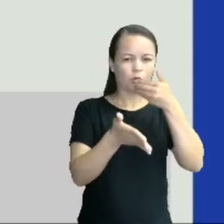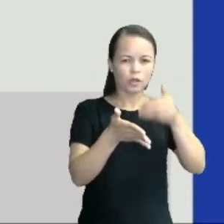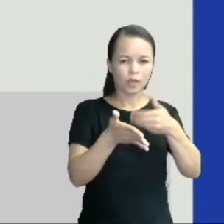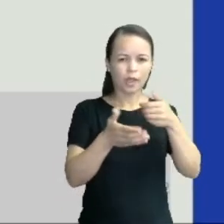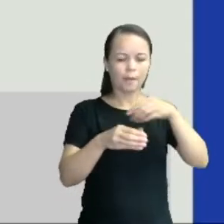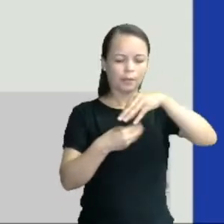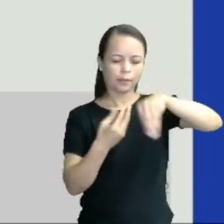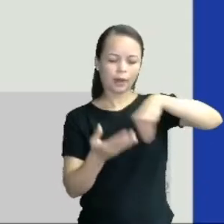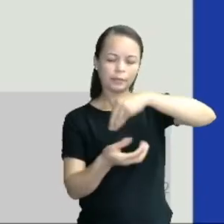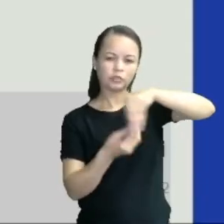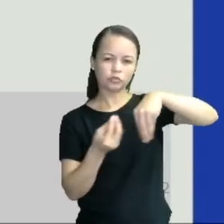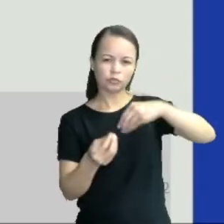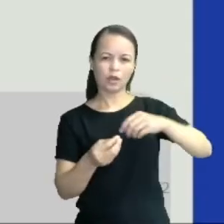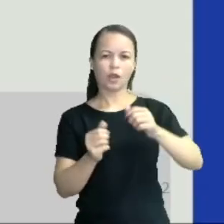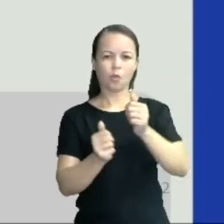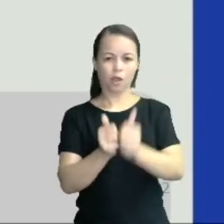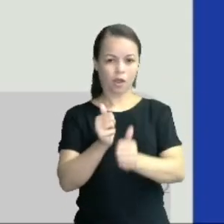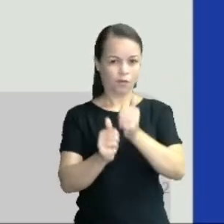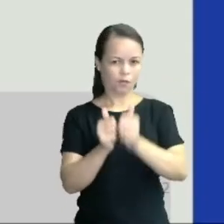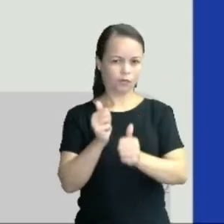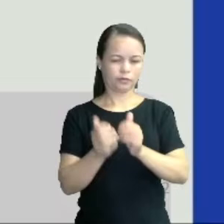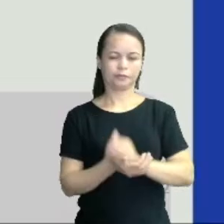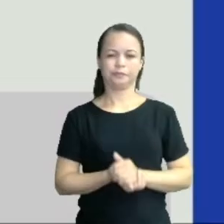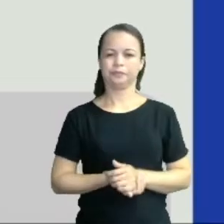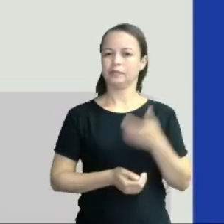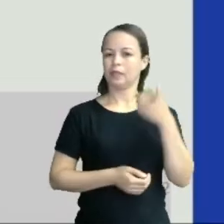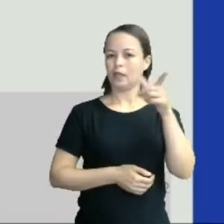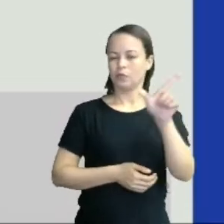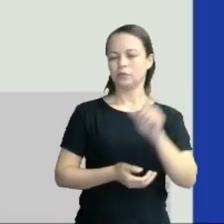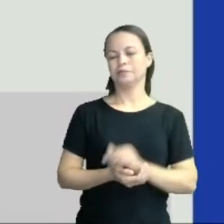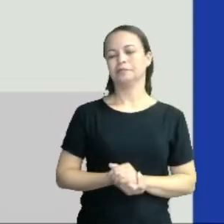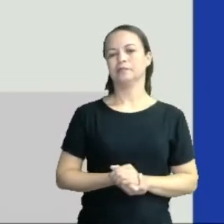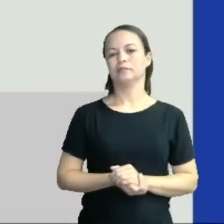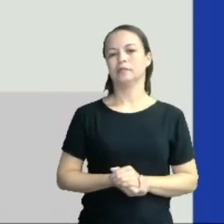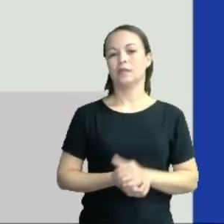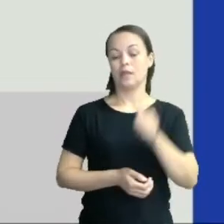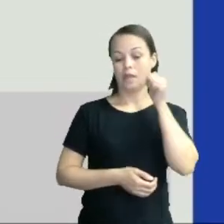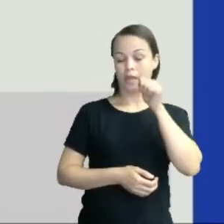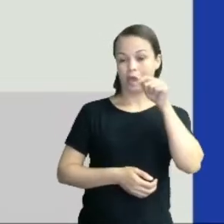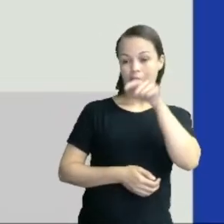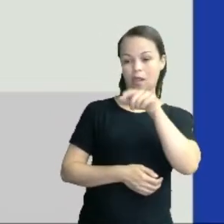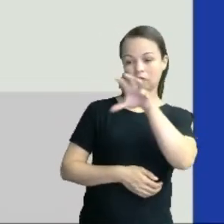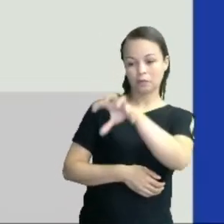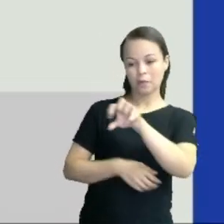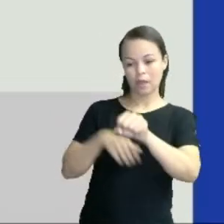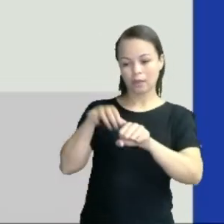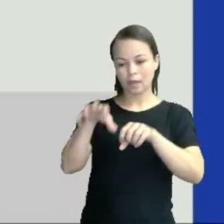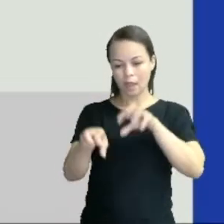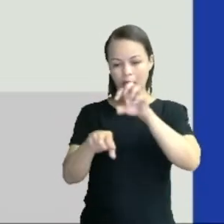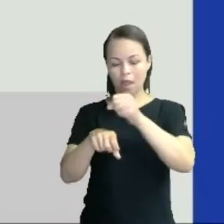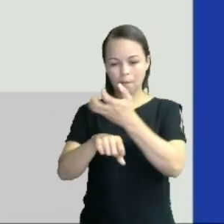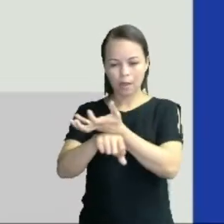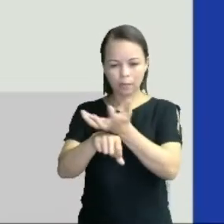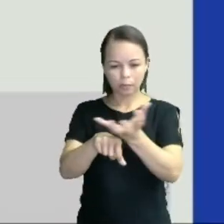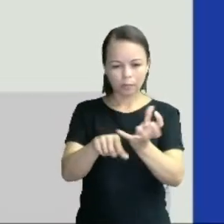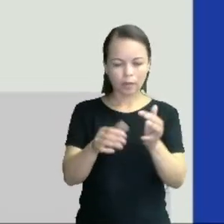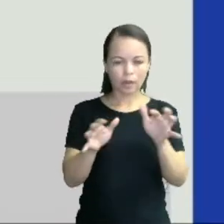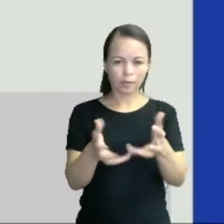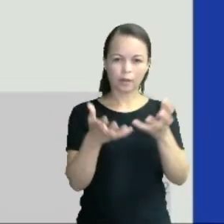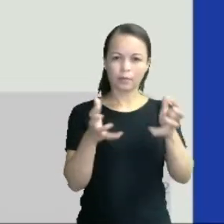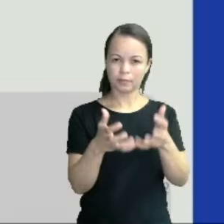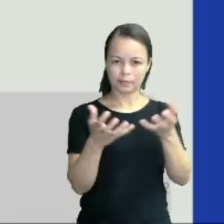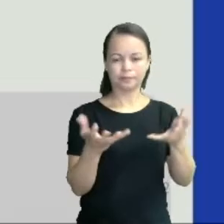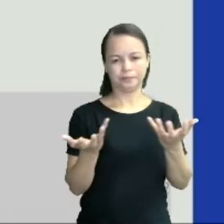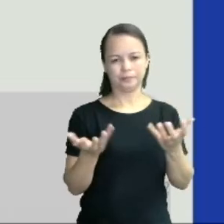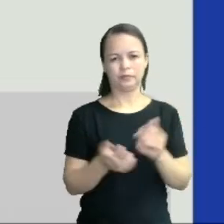né? E o outro quer dizer, ela foi colher verduras da horta. Vê